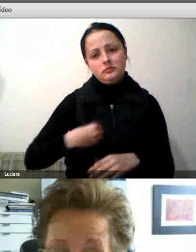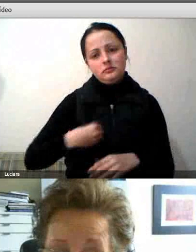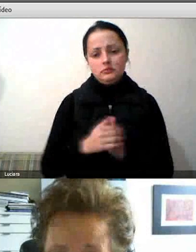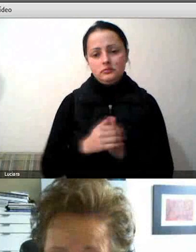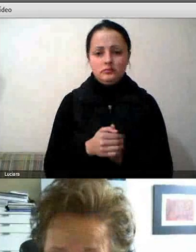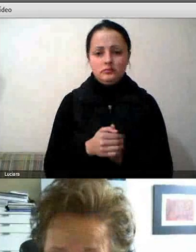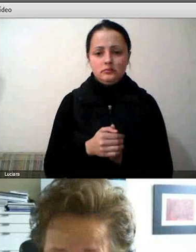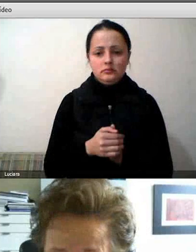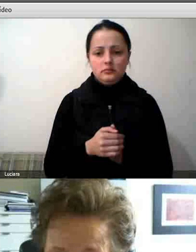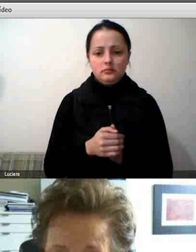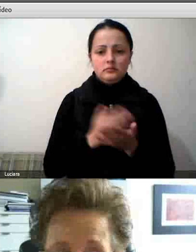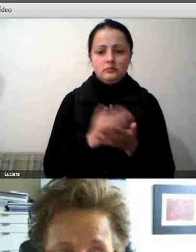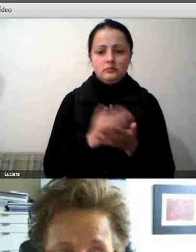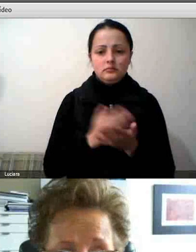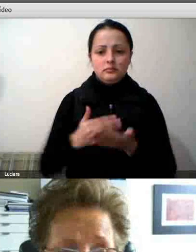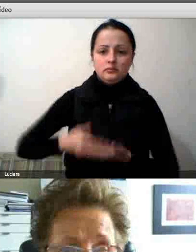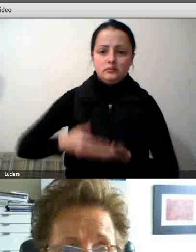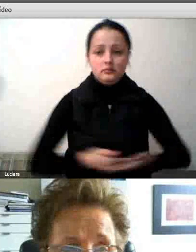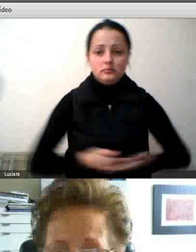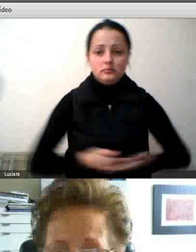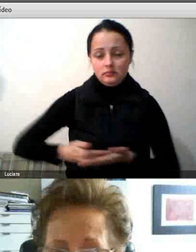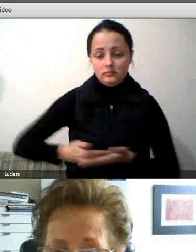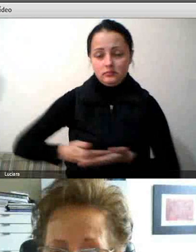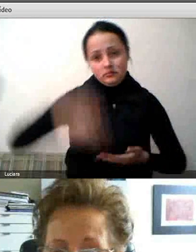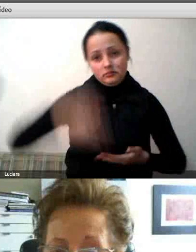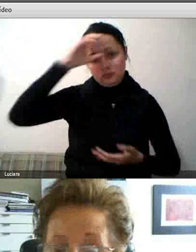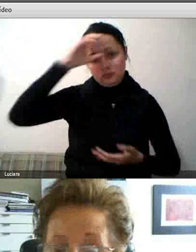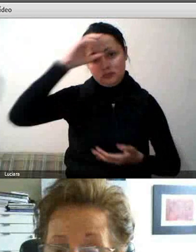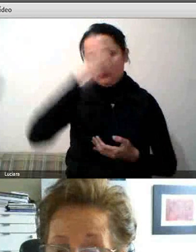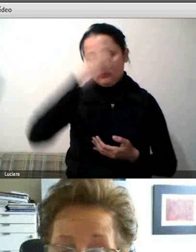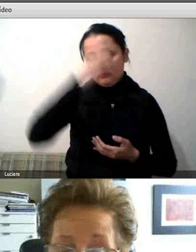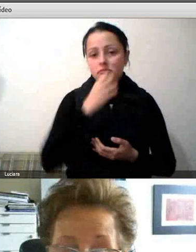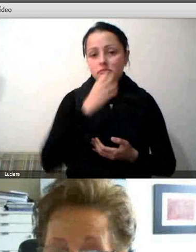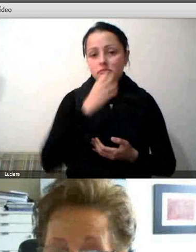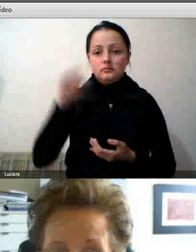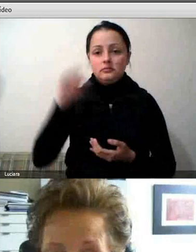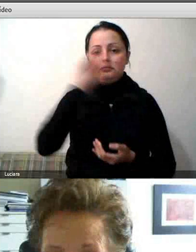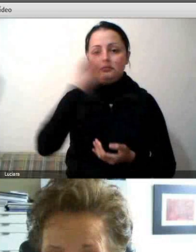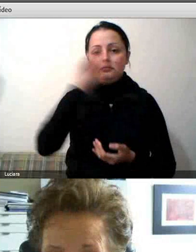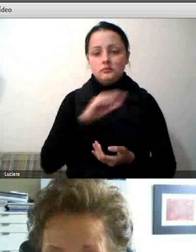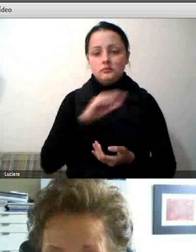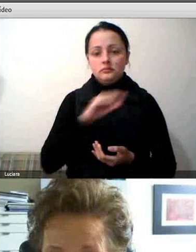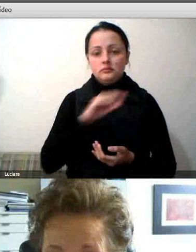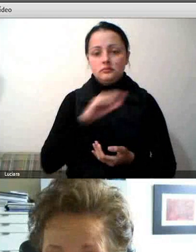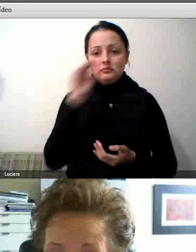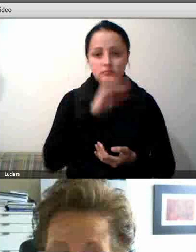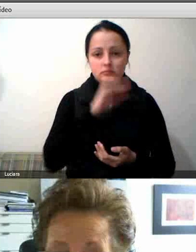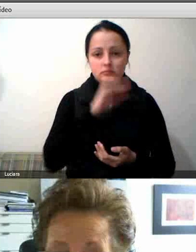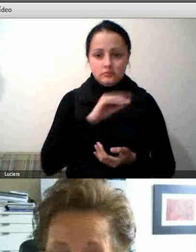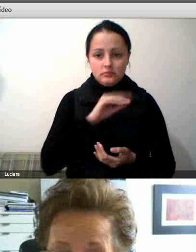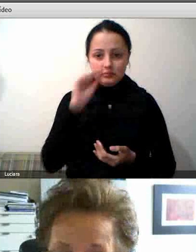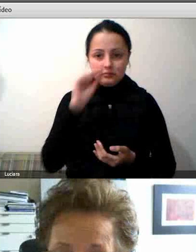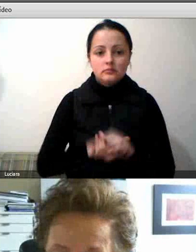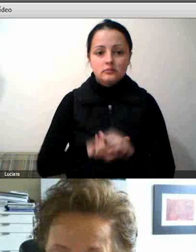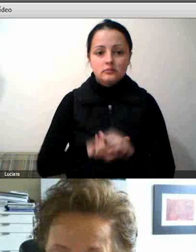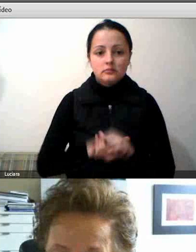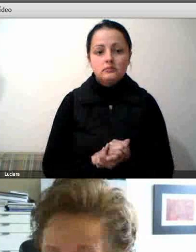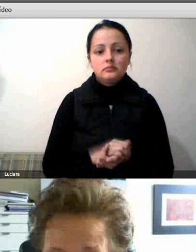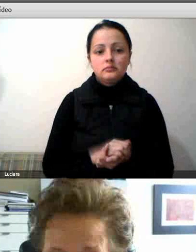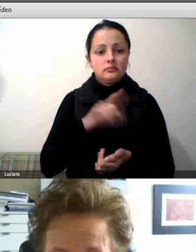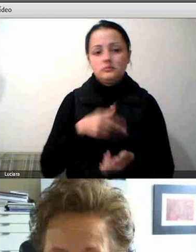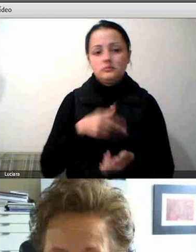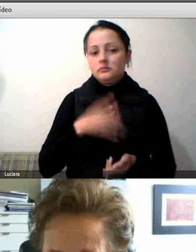um conceito. A gente dá um conceito, dá uma definição, dá os exemplos, faz exercício, está pronto? Um conceito a gente